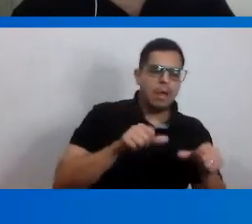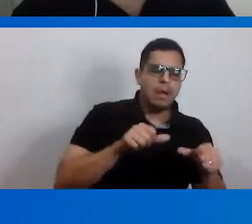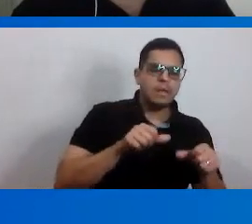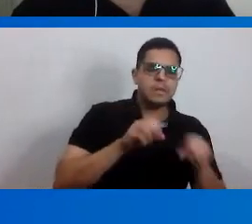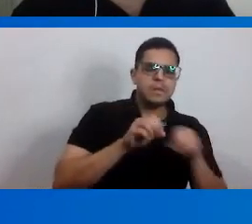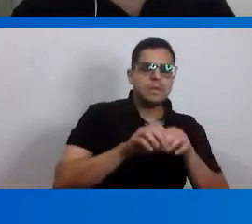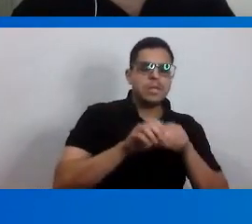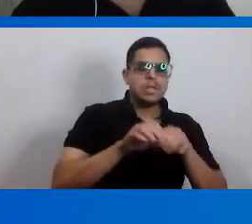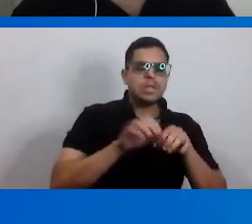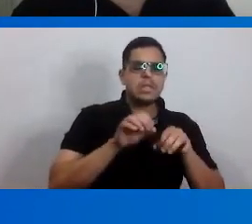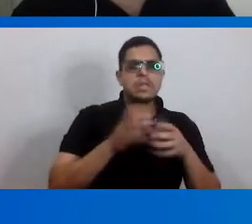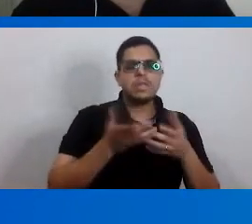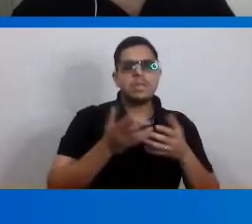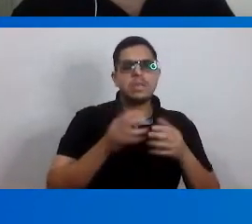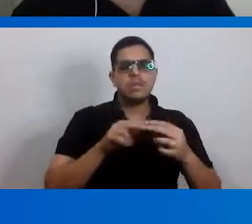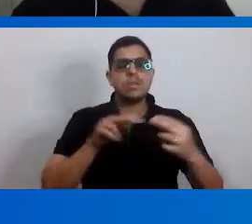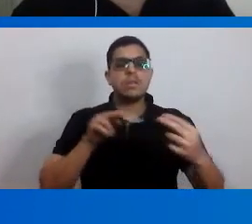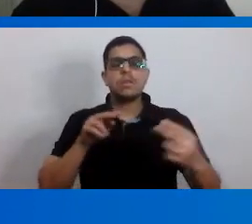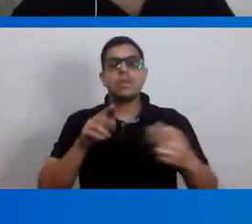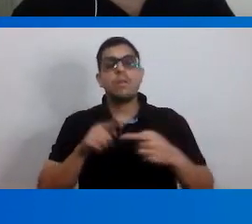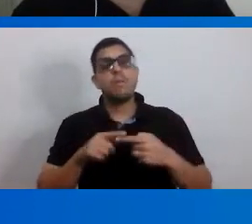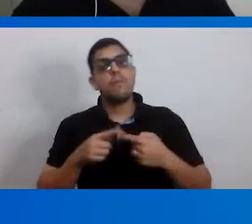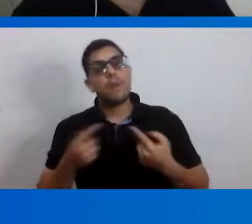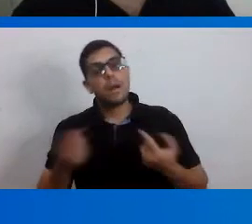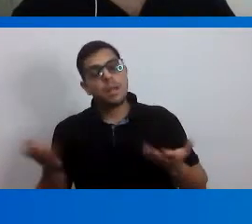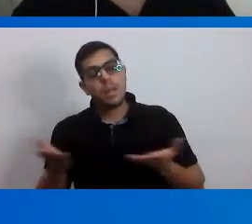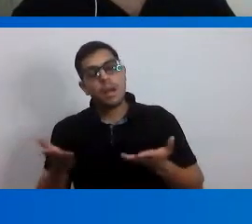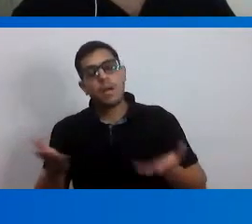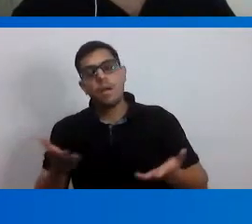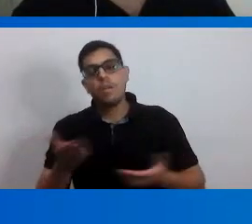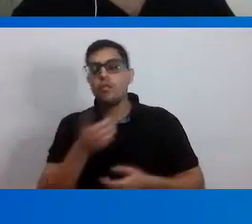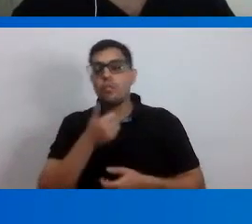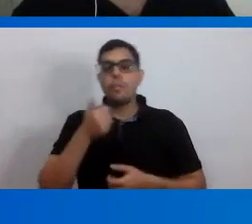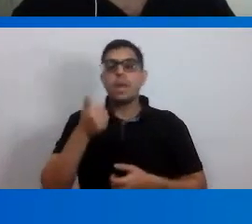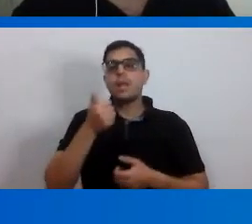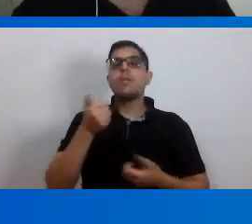isso foi a melhor solução possível para esse momento